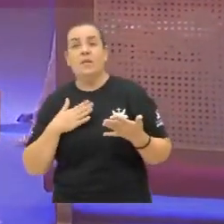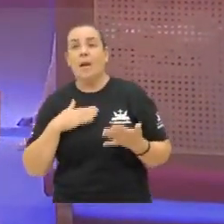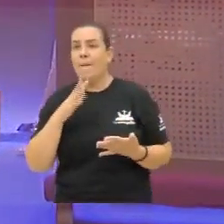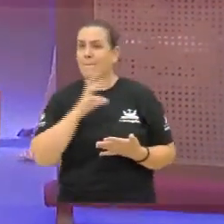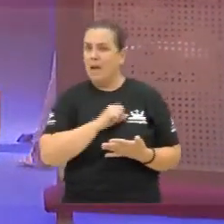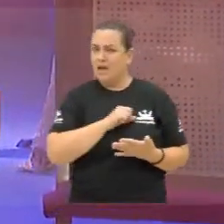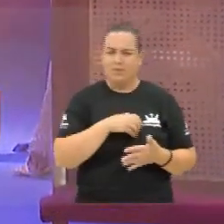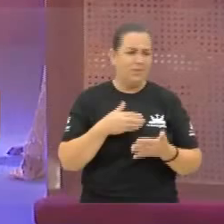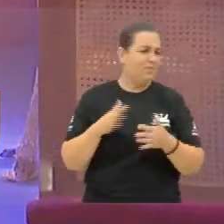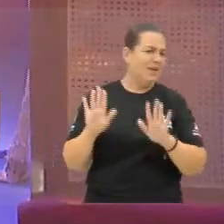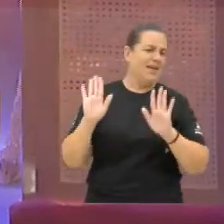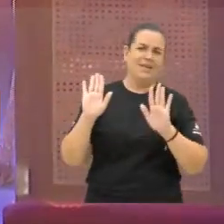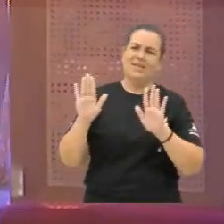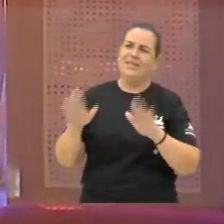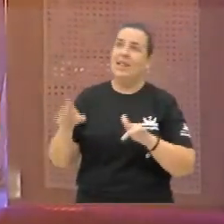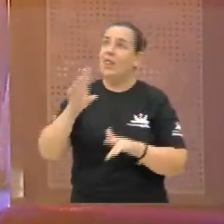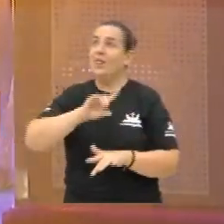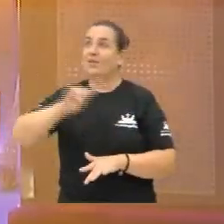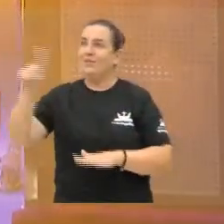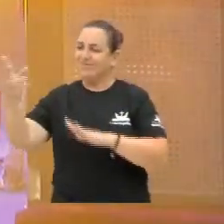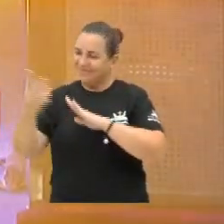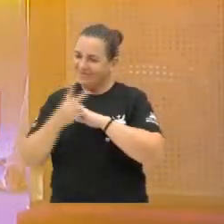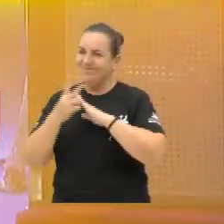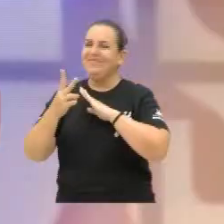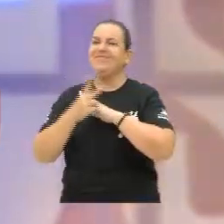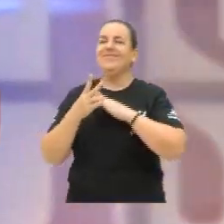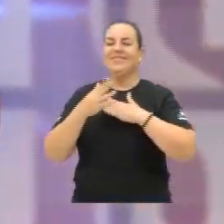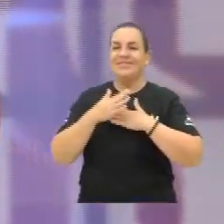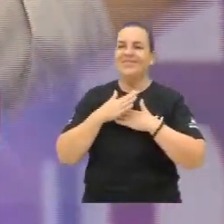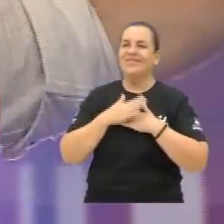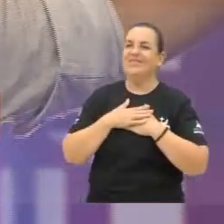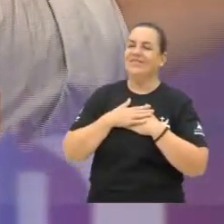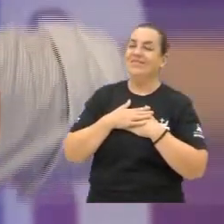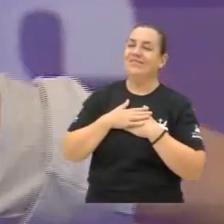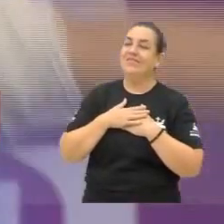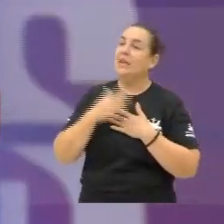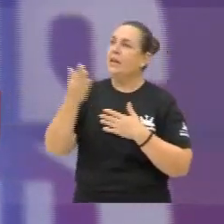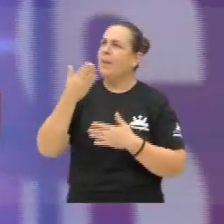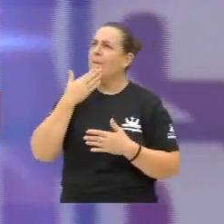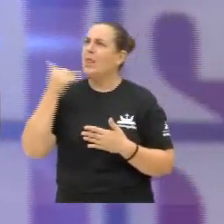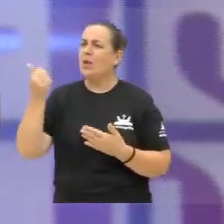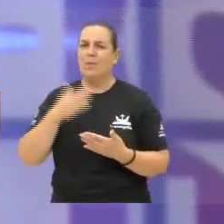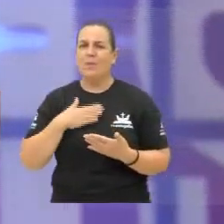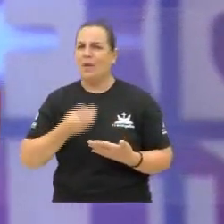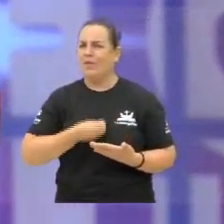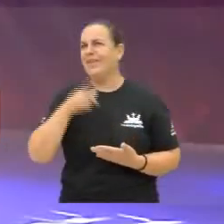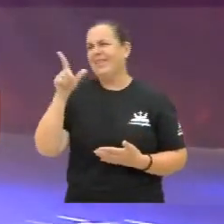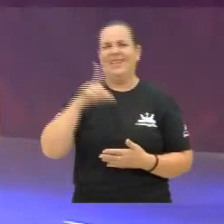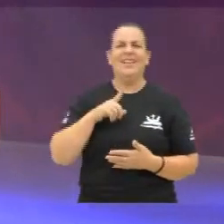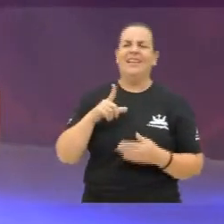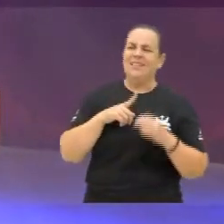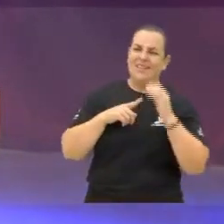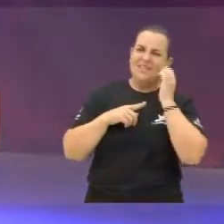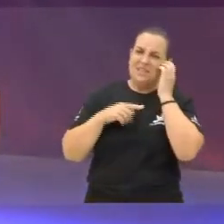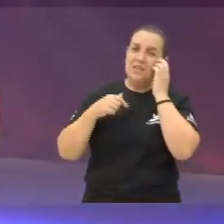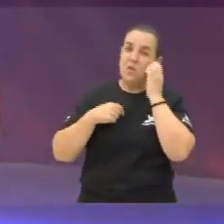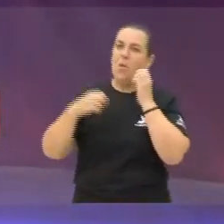amado. Deus cuida de mim, tem o melhor pra mim.